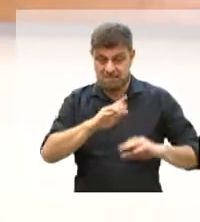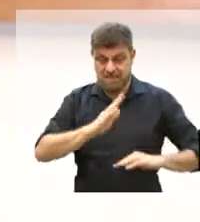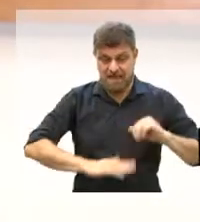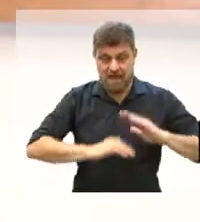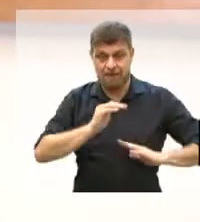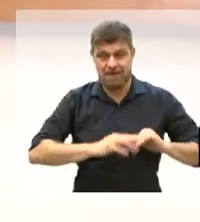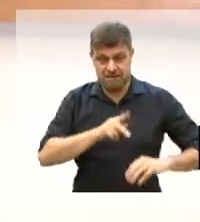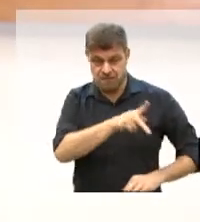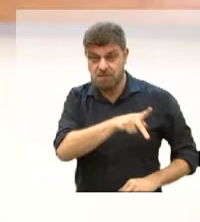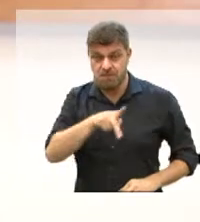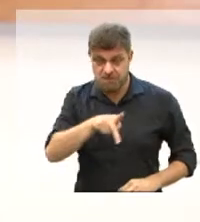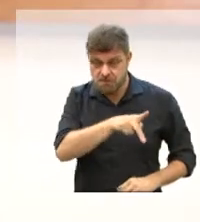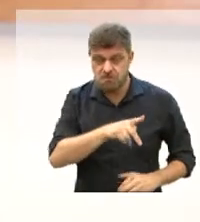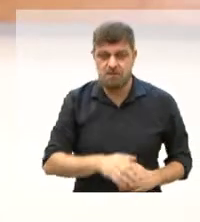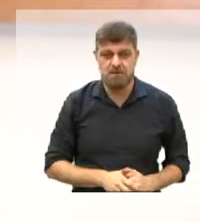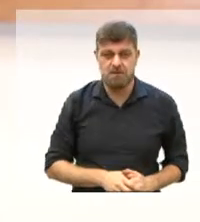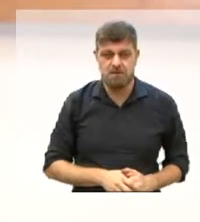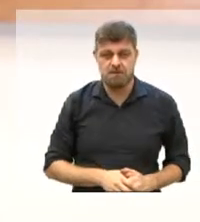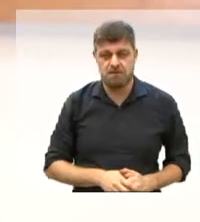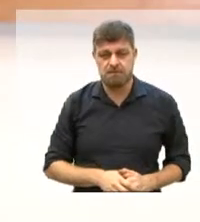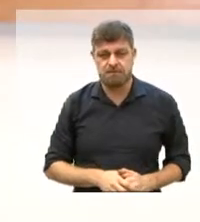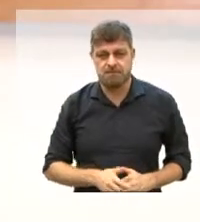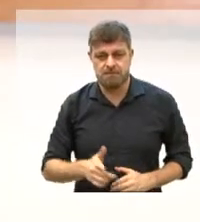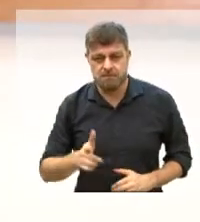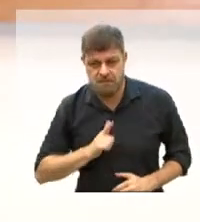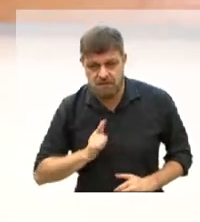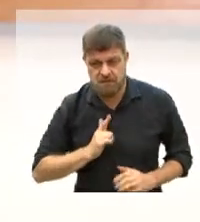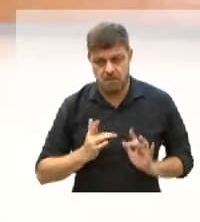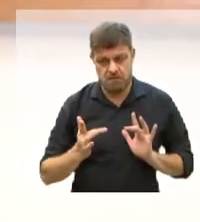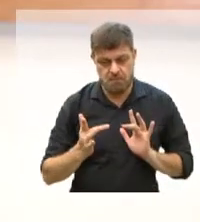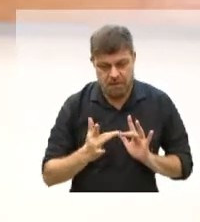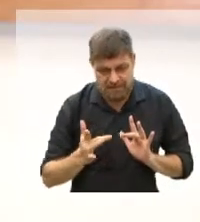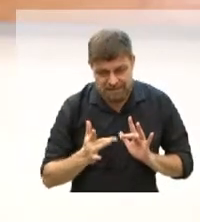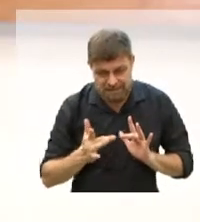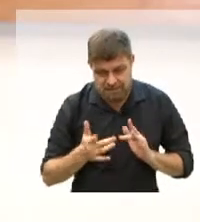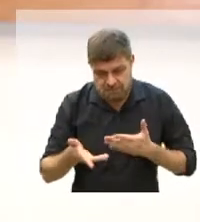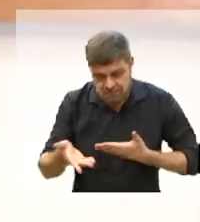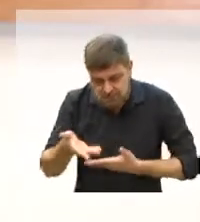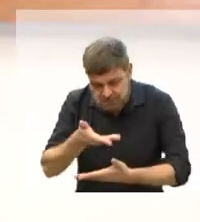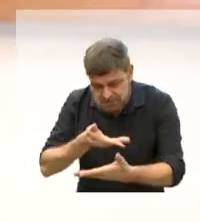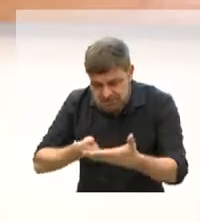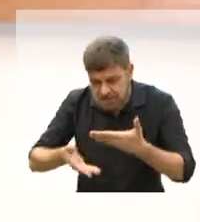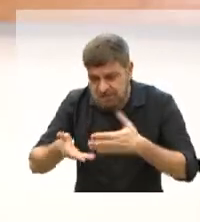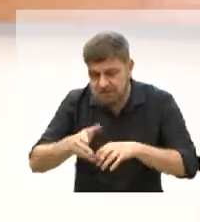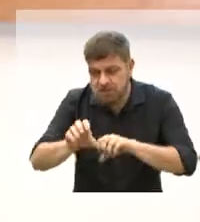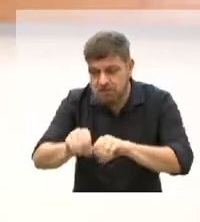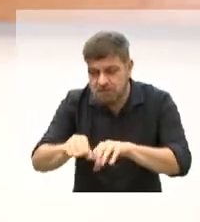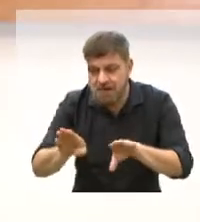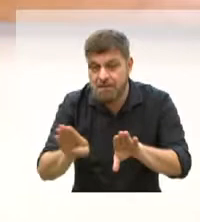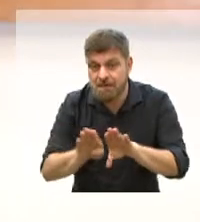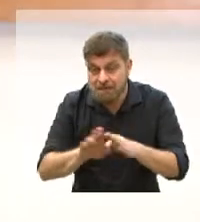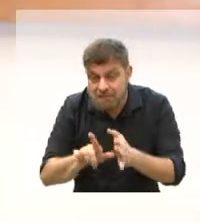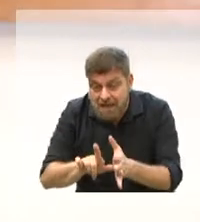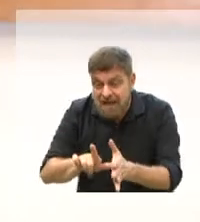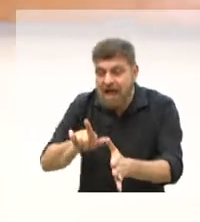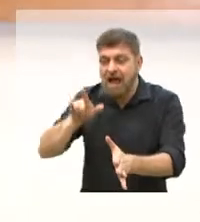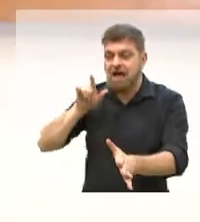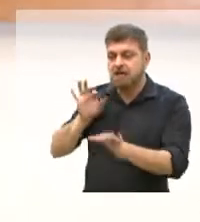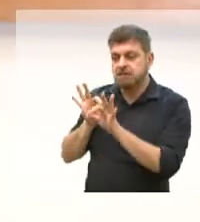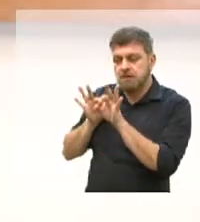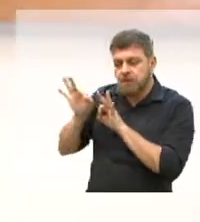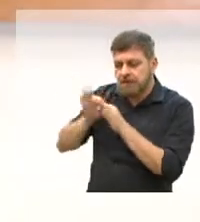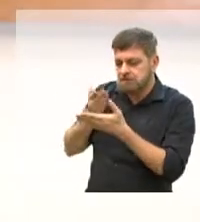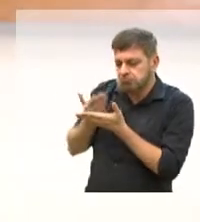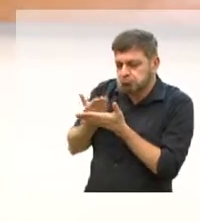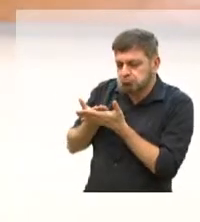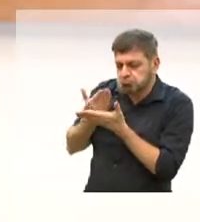professor, né? Que pressupõe uma relação ampla no processo de educação, mas pressupõe também planejamento. Então,